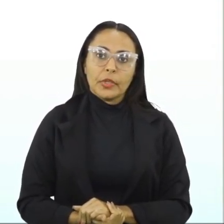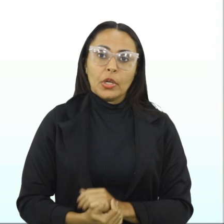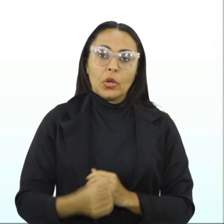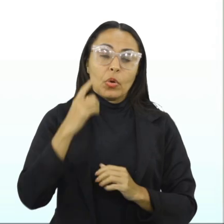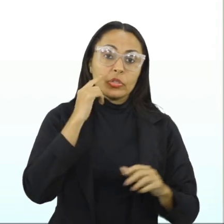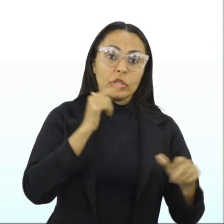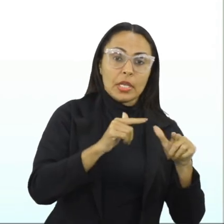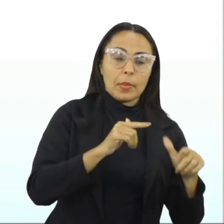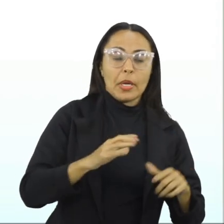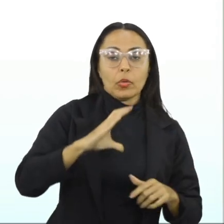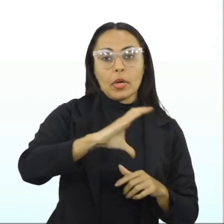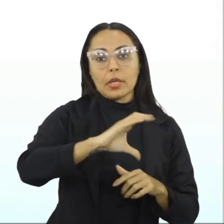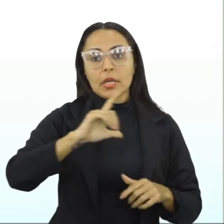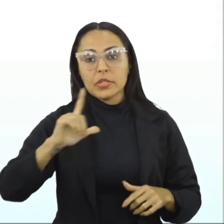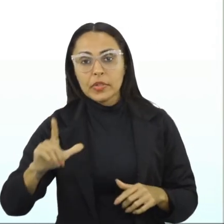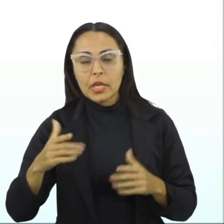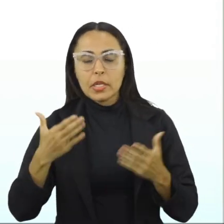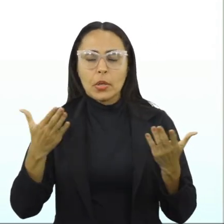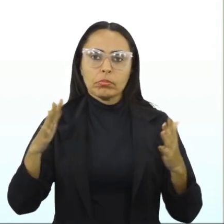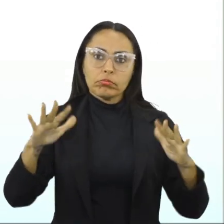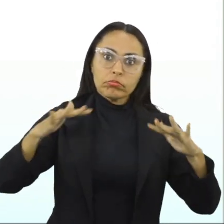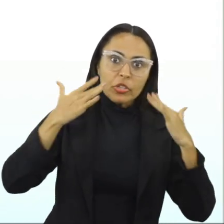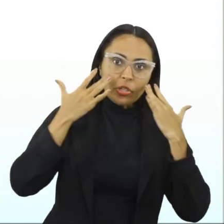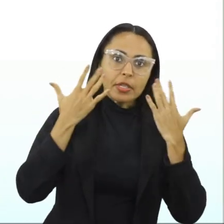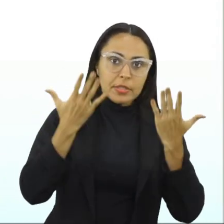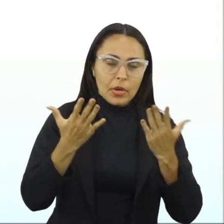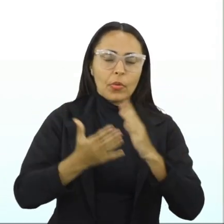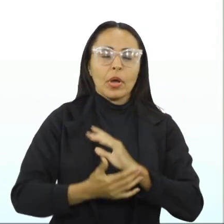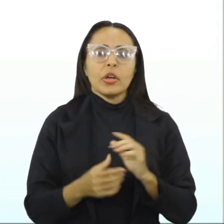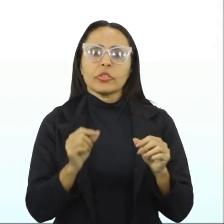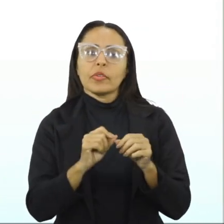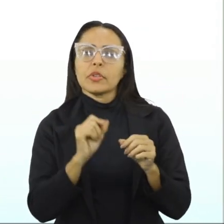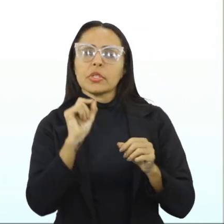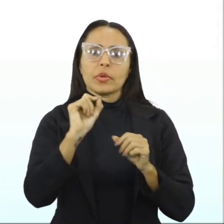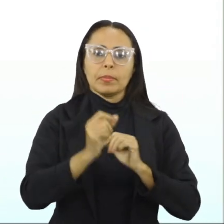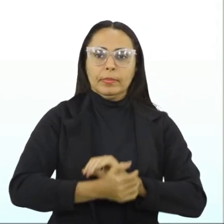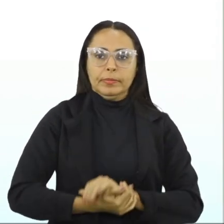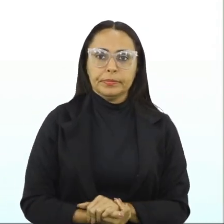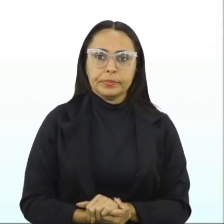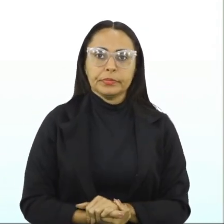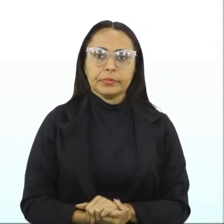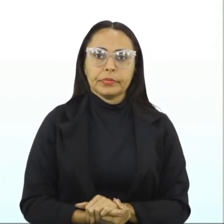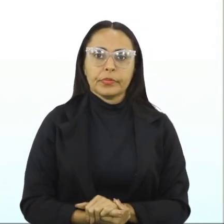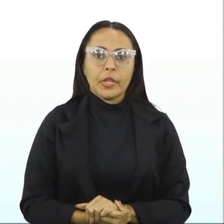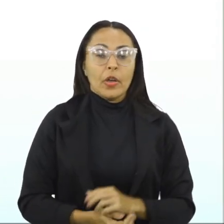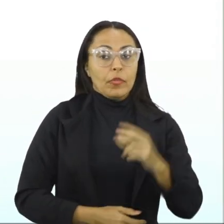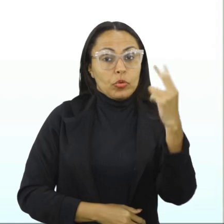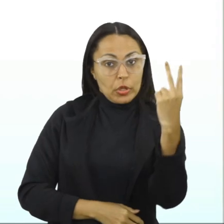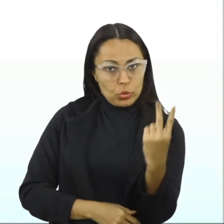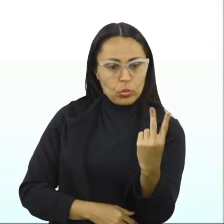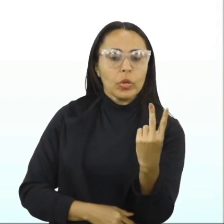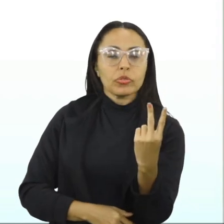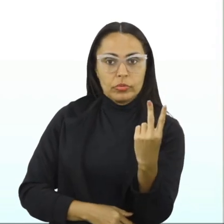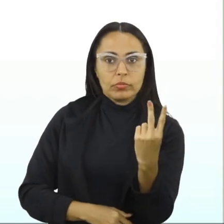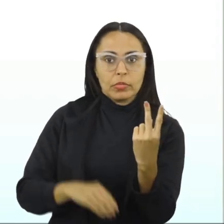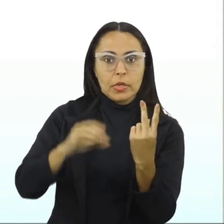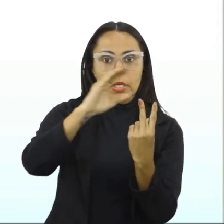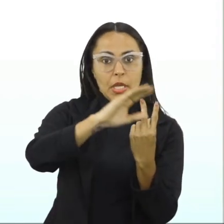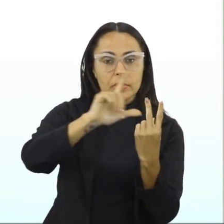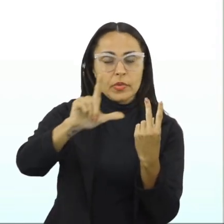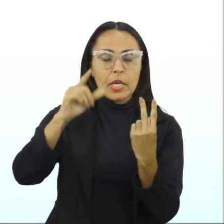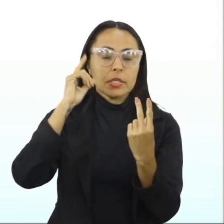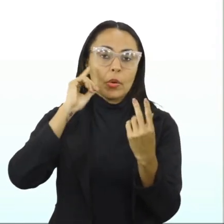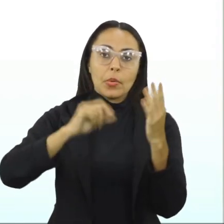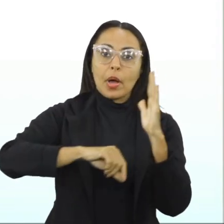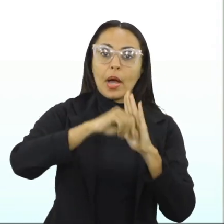com a classificação dos compostos, prestem atenção no quadro. A gente vai fazer assim, Eu vou ter duas classificações. A